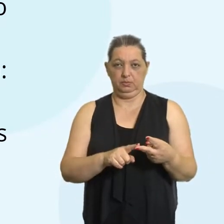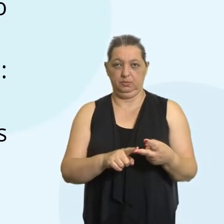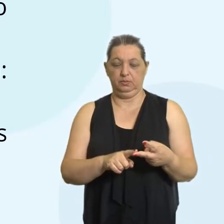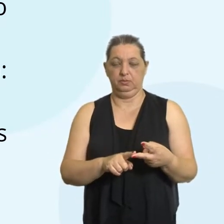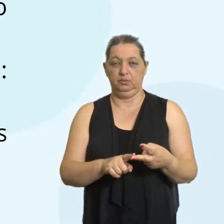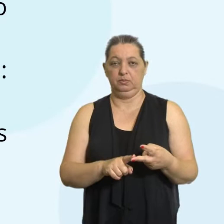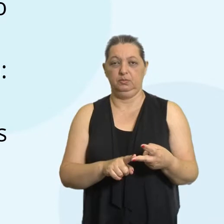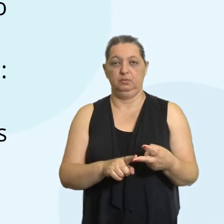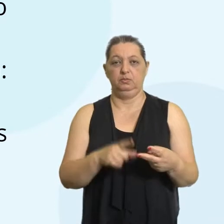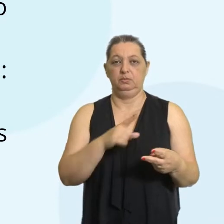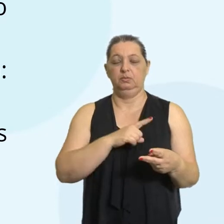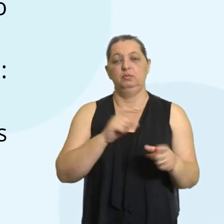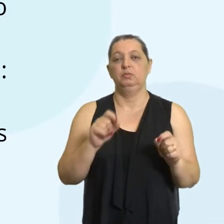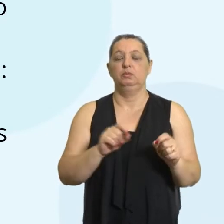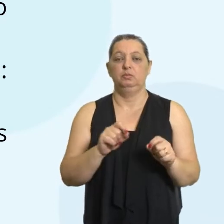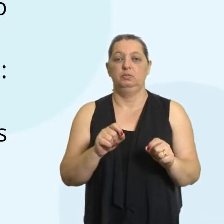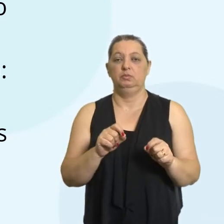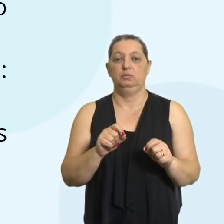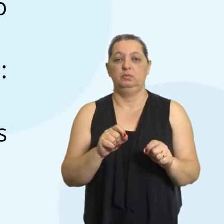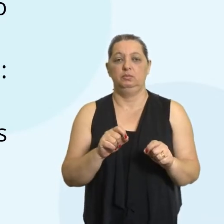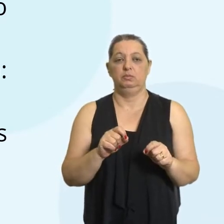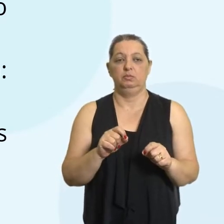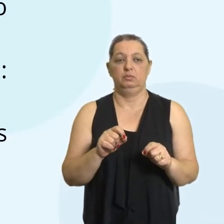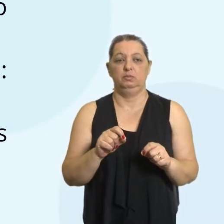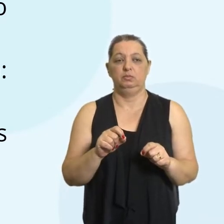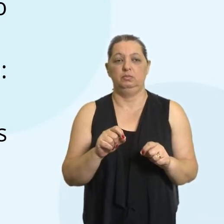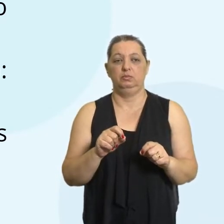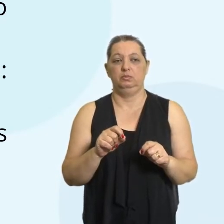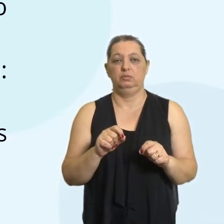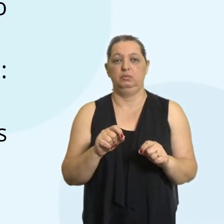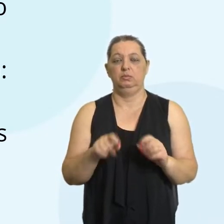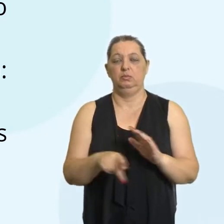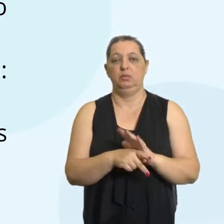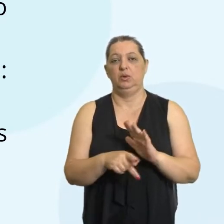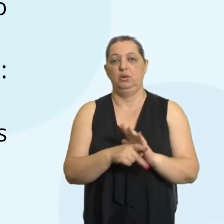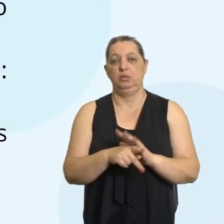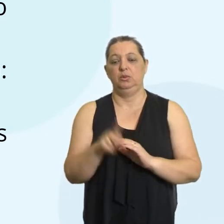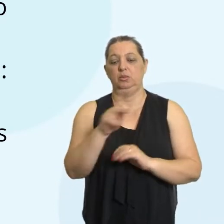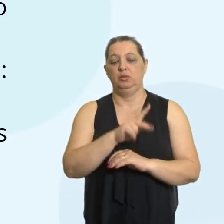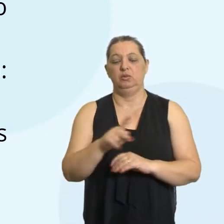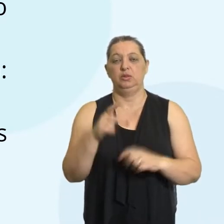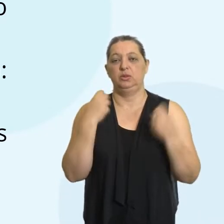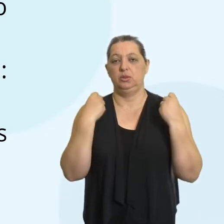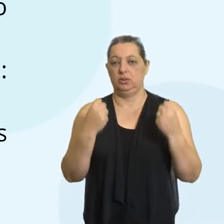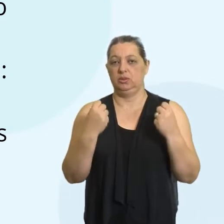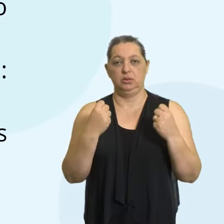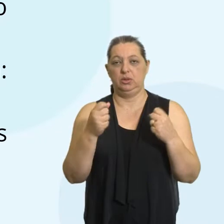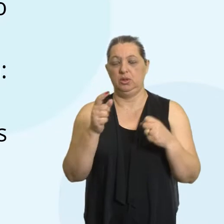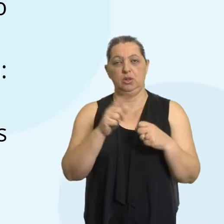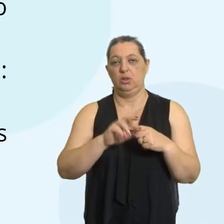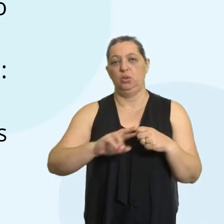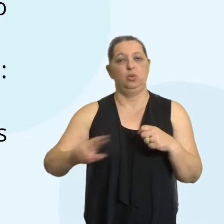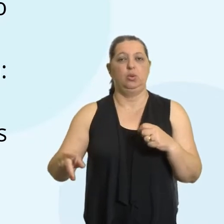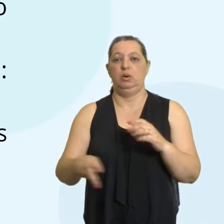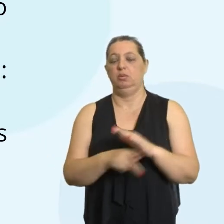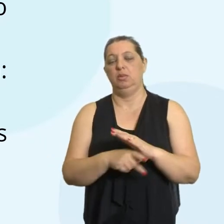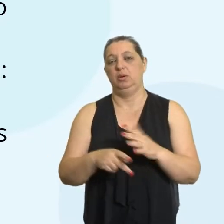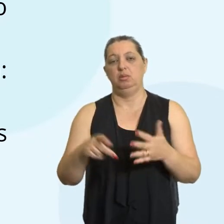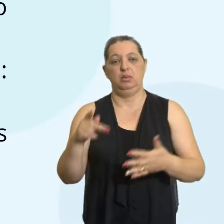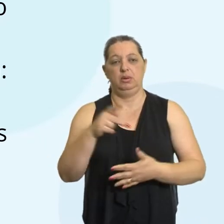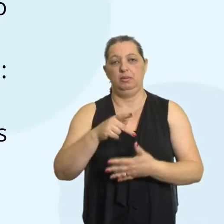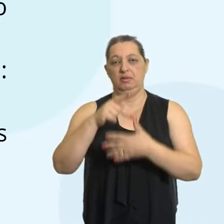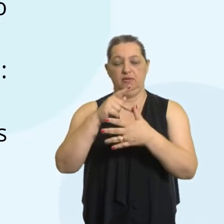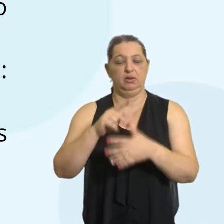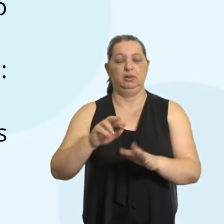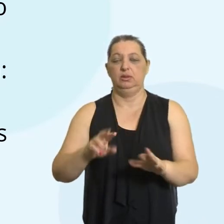vai ser ministrado pelo professor de Educação Física isso não é preferencialmente é especificamente pelo